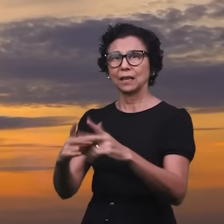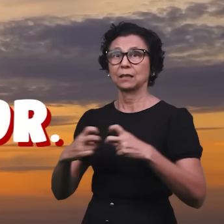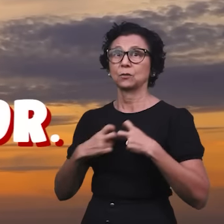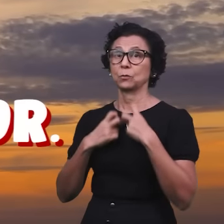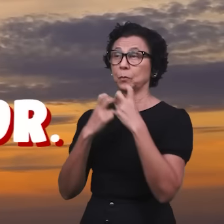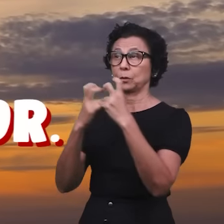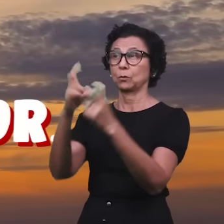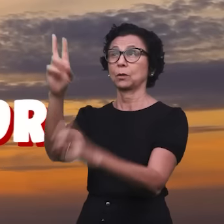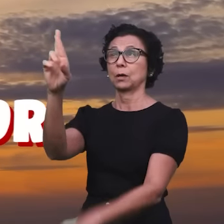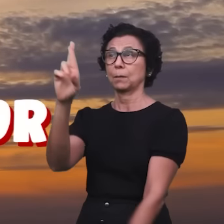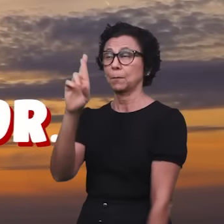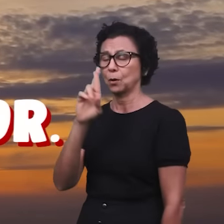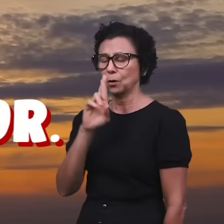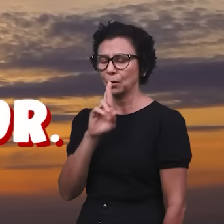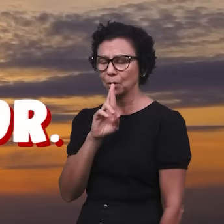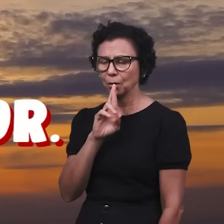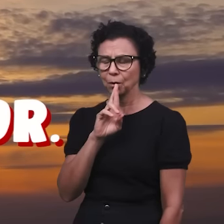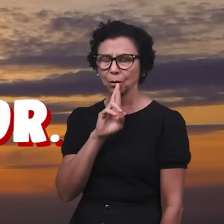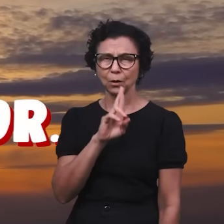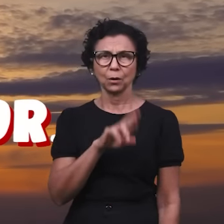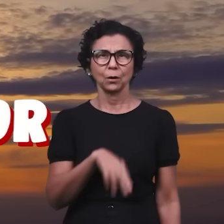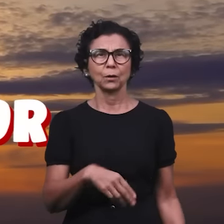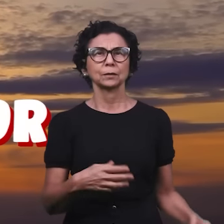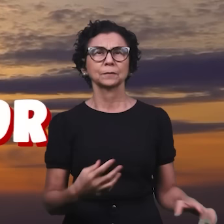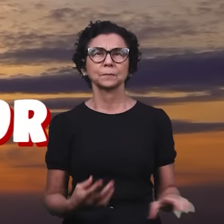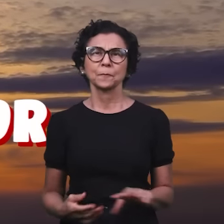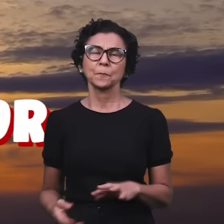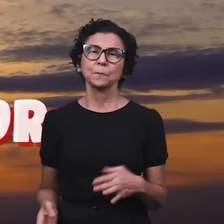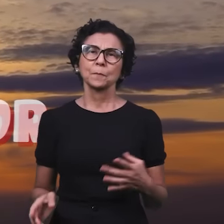que atende ao meu clamor.